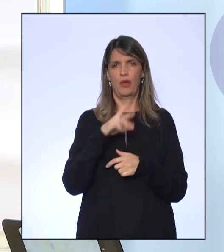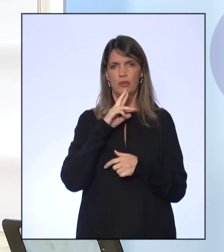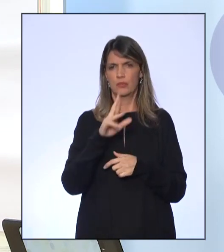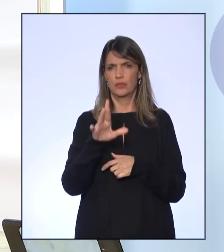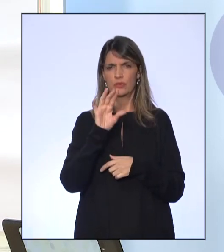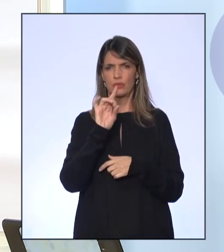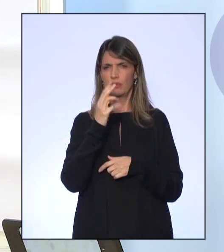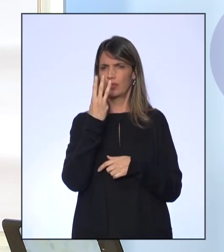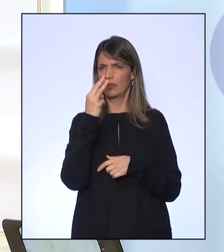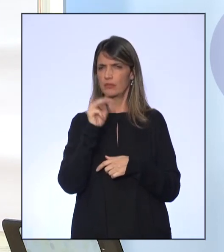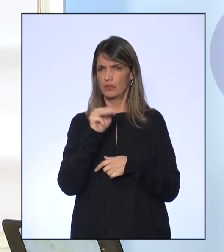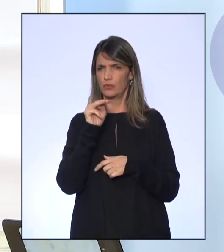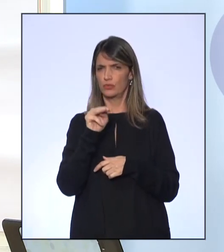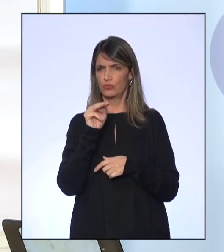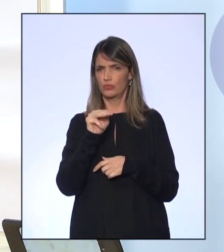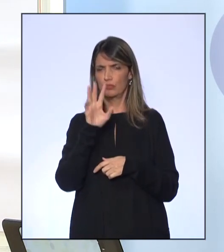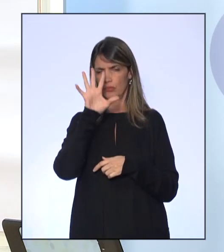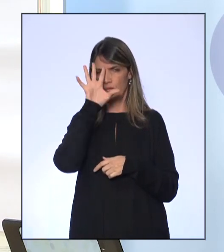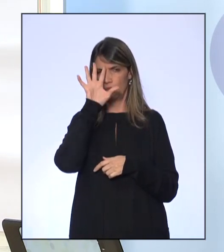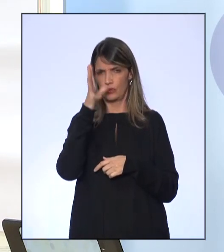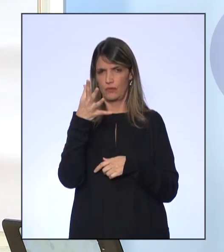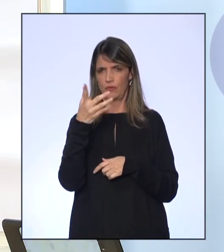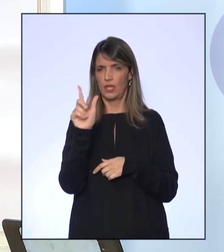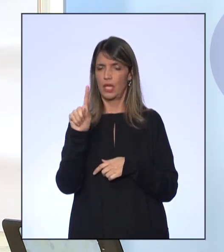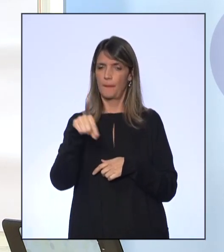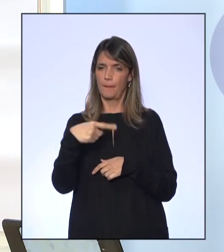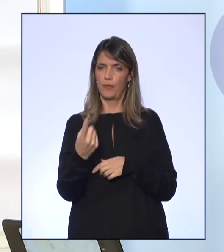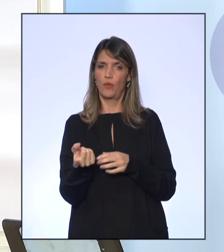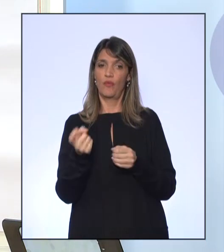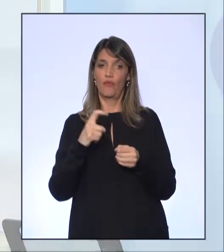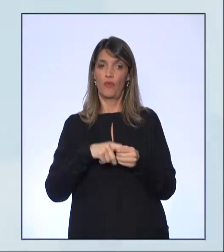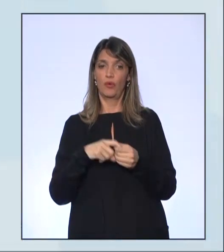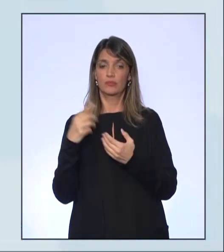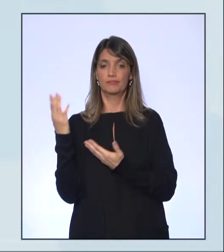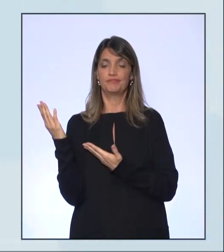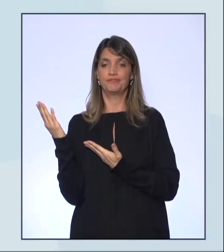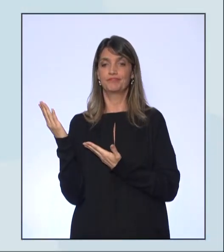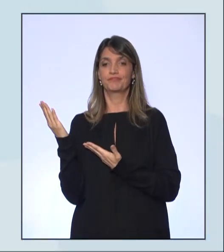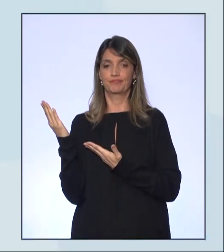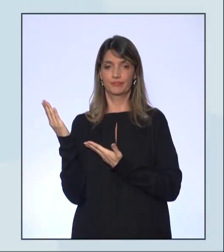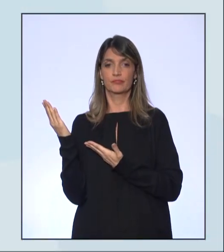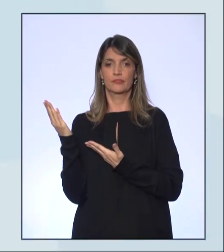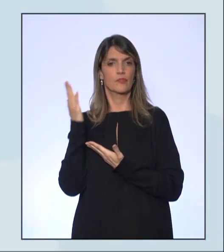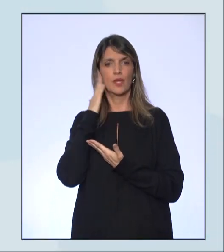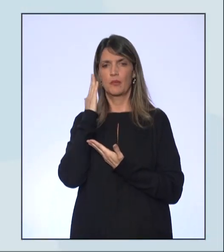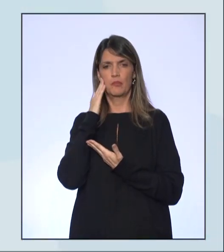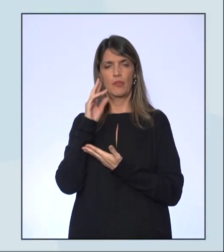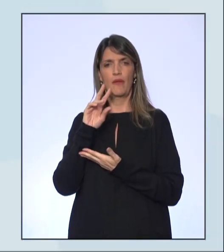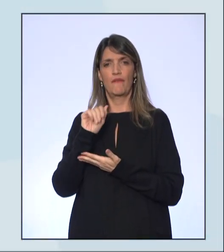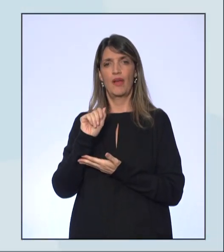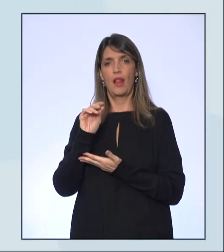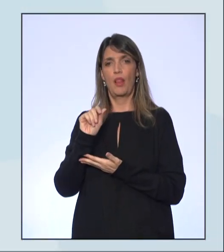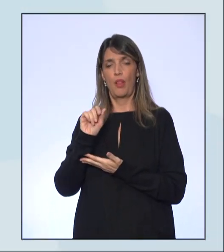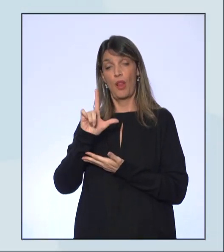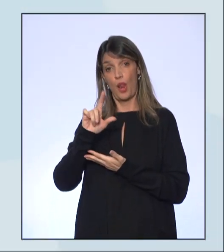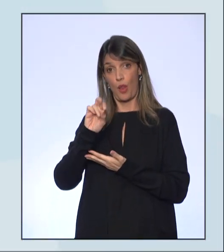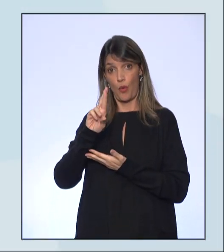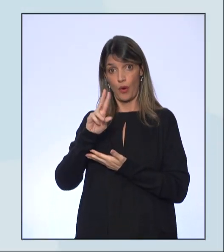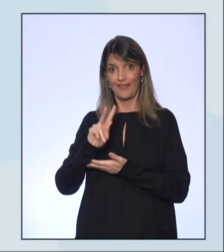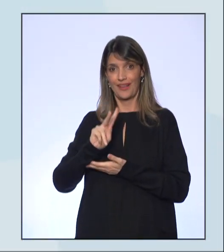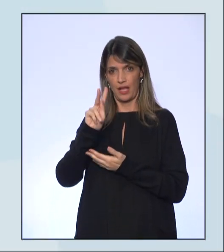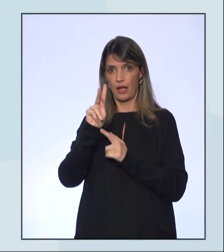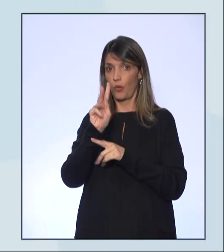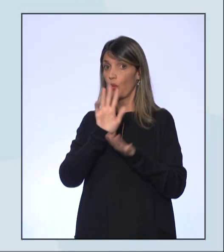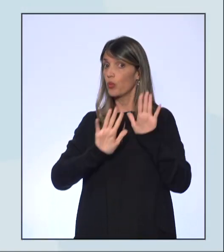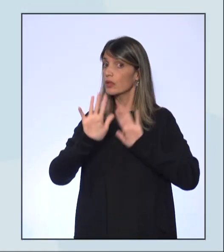dar uns 3 minutinhos para vocês fazerem e a gente retorna, tá? Então, na tela de vocês aí, eu quero saber o valor de K. Tomem cuidado,